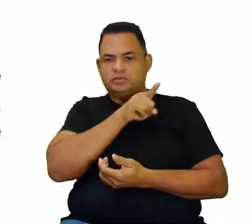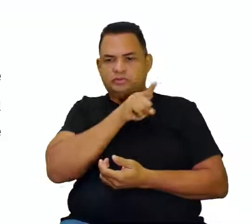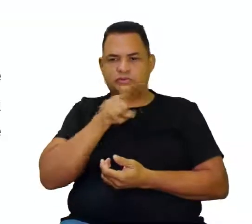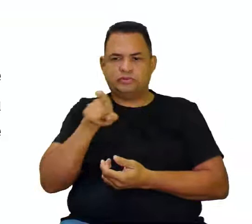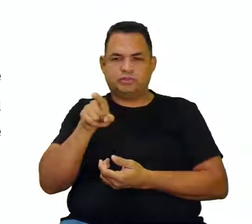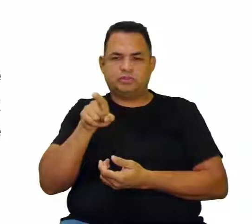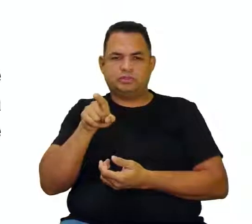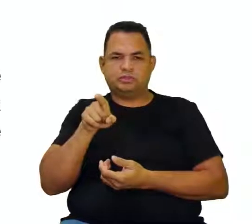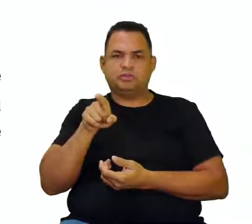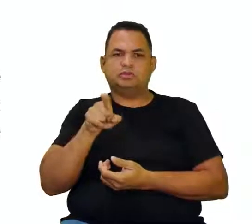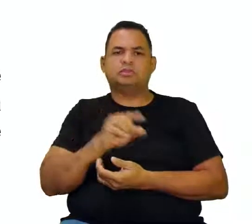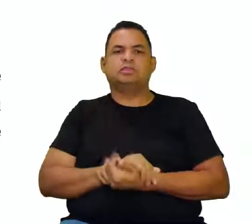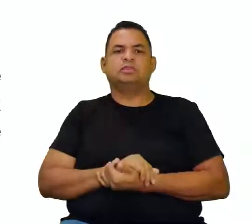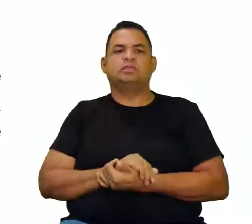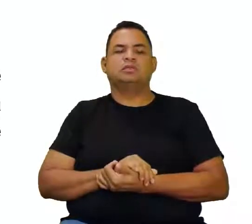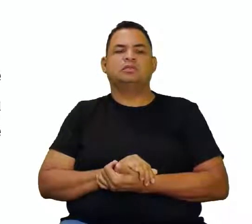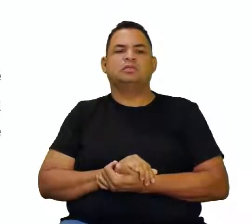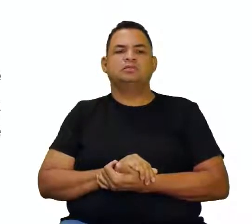mostrando,